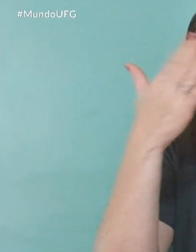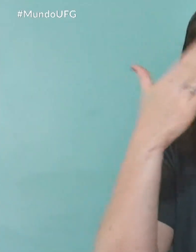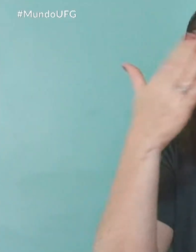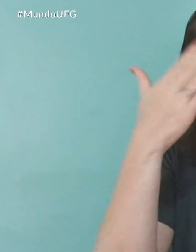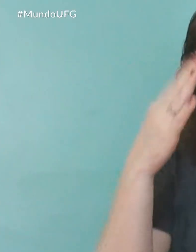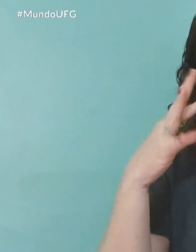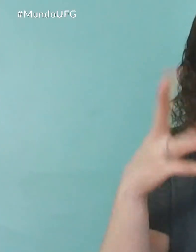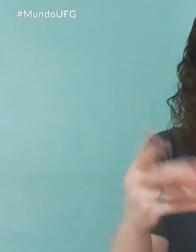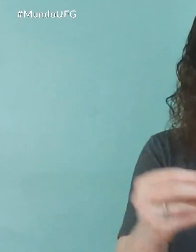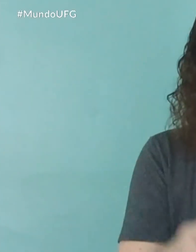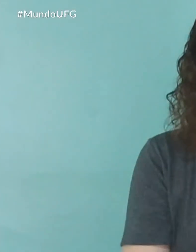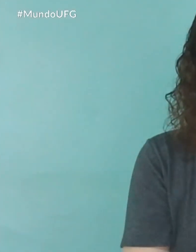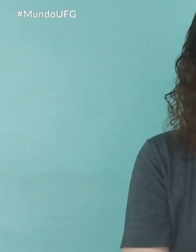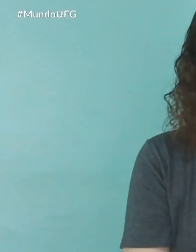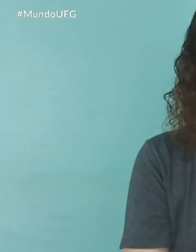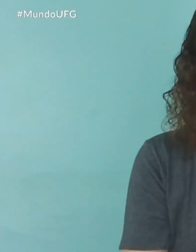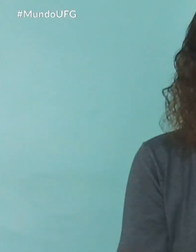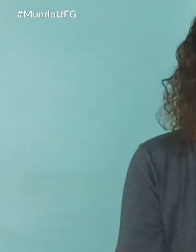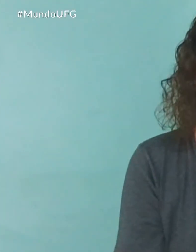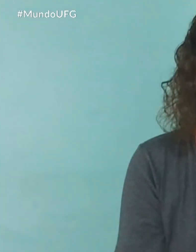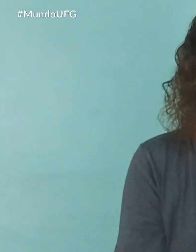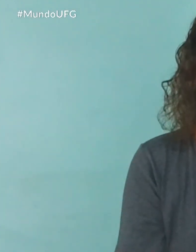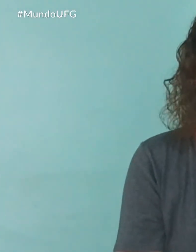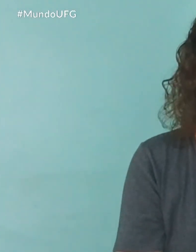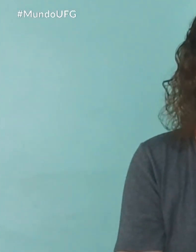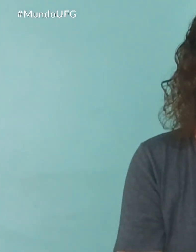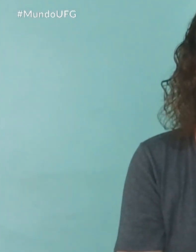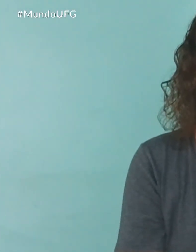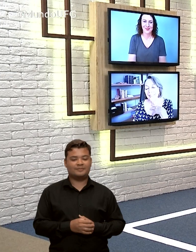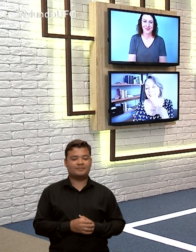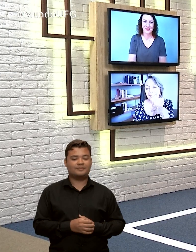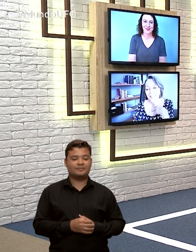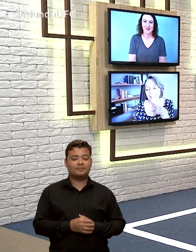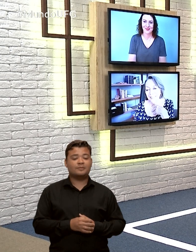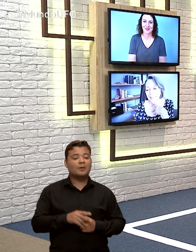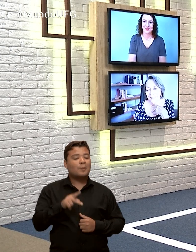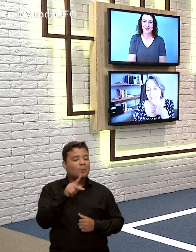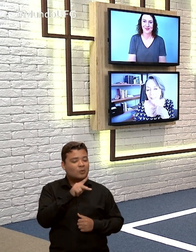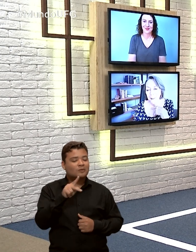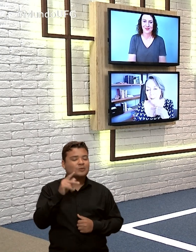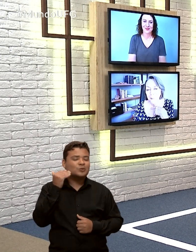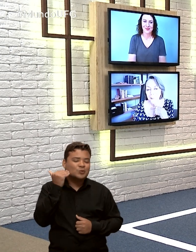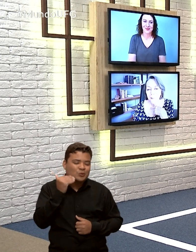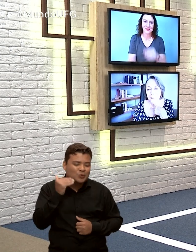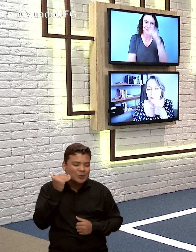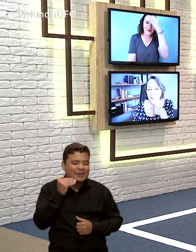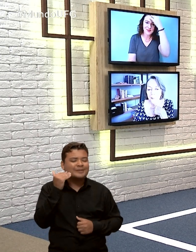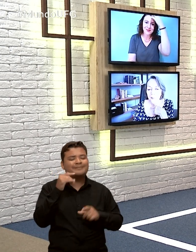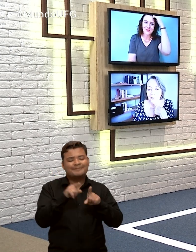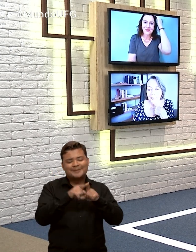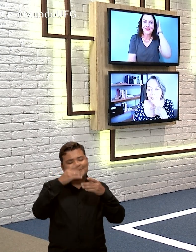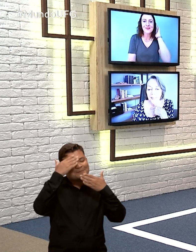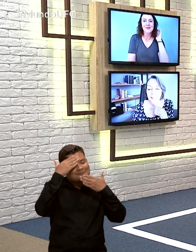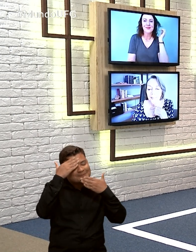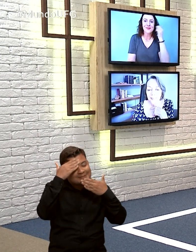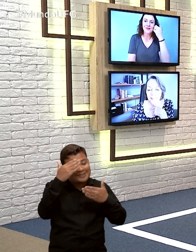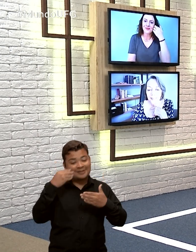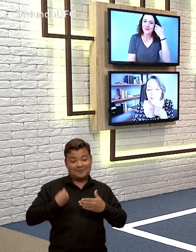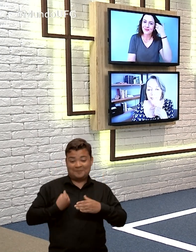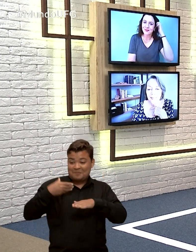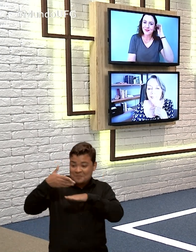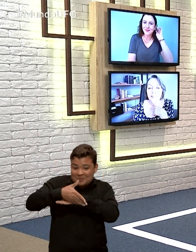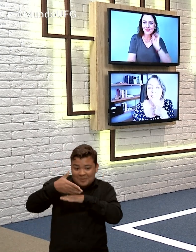Eu que agradeço mais uma vez. Obrigado a todos. Professora Sueli, muito obrigado também pela sua participação